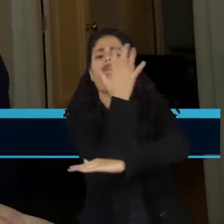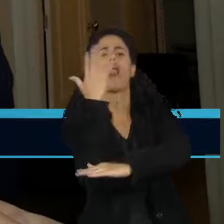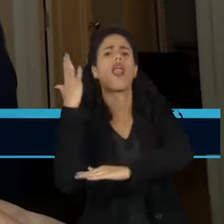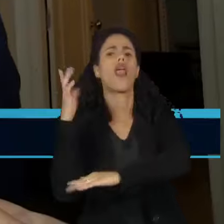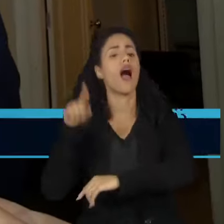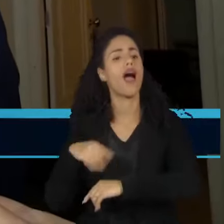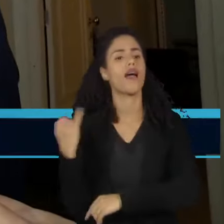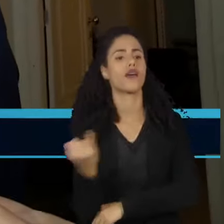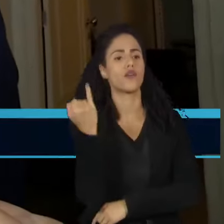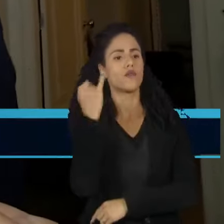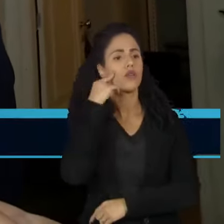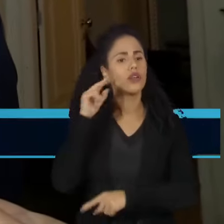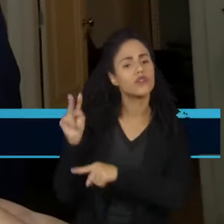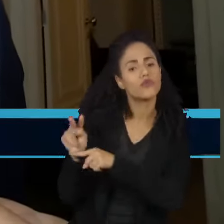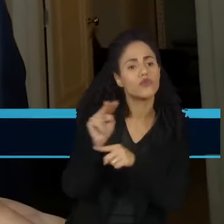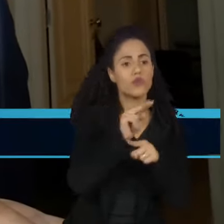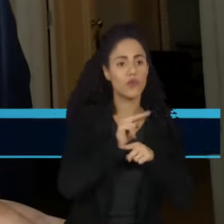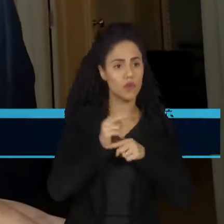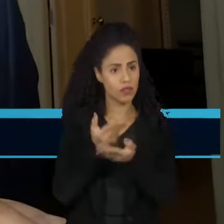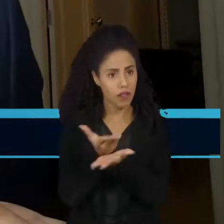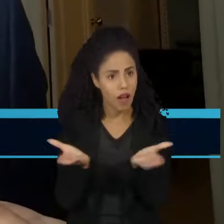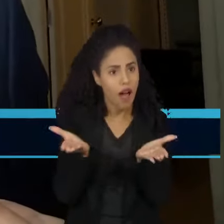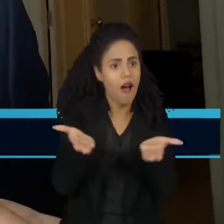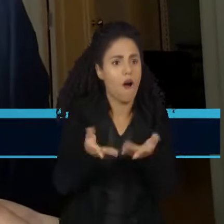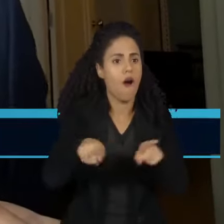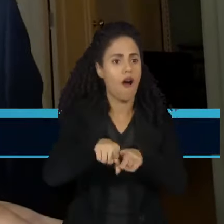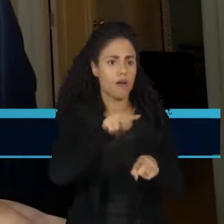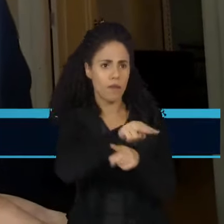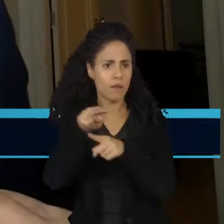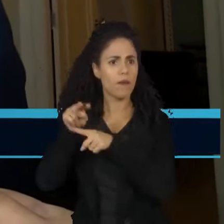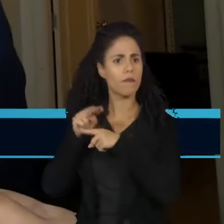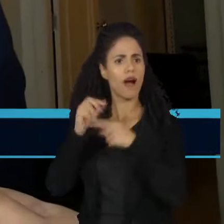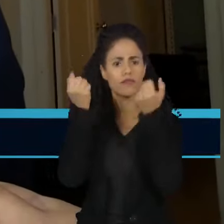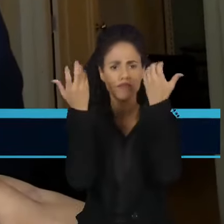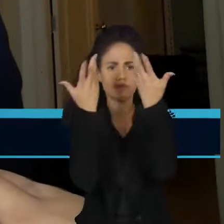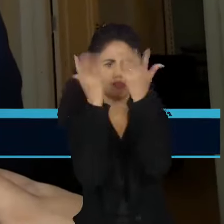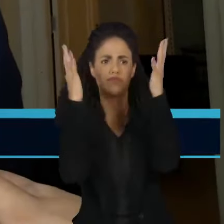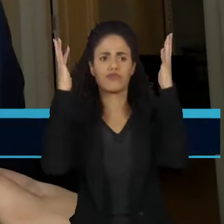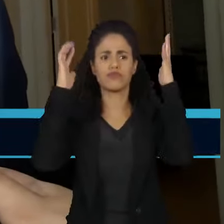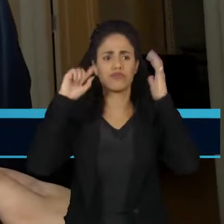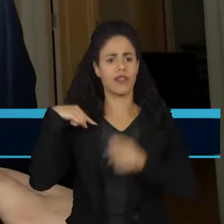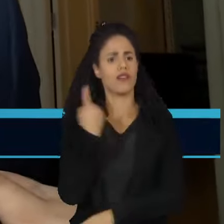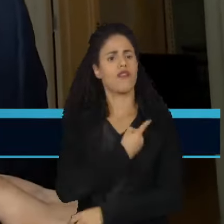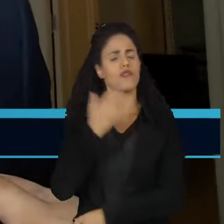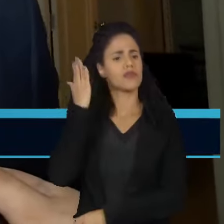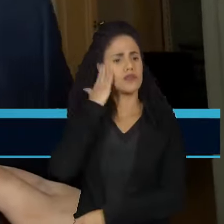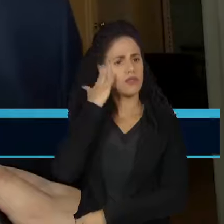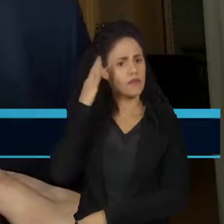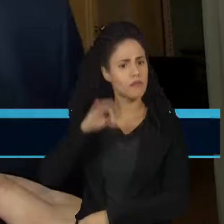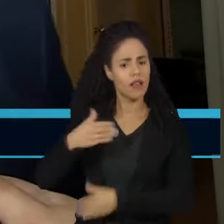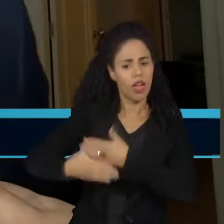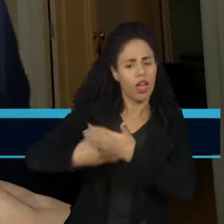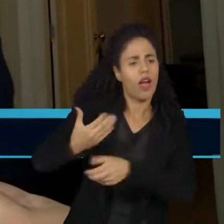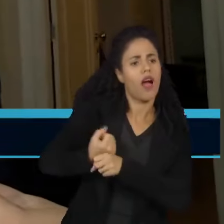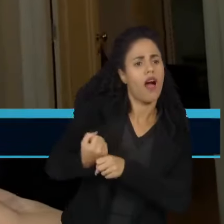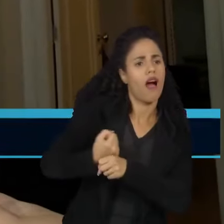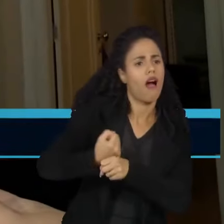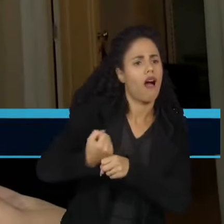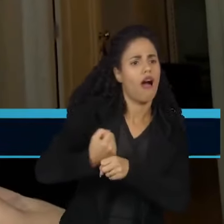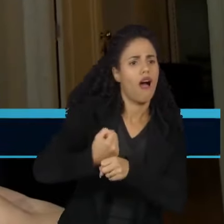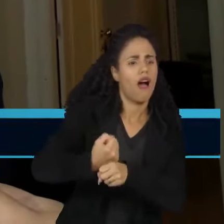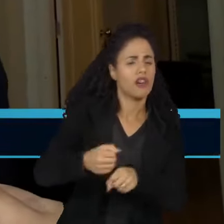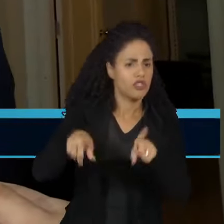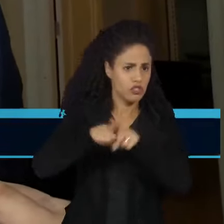importante tanto proteger essa natureza que foi manejada ao longo dos séculos, talvez milênios,